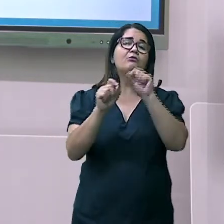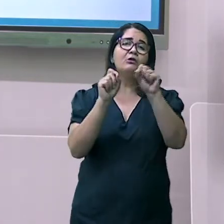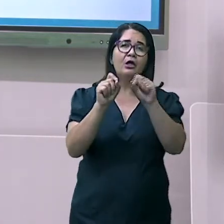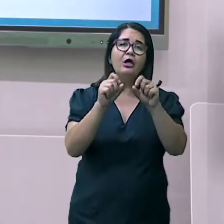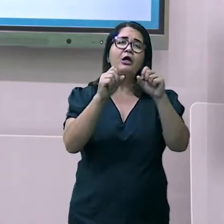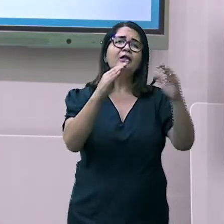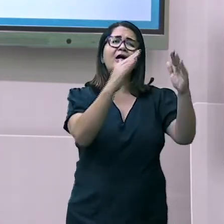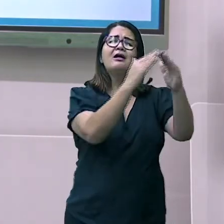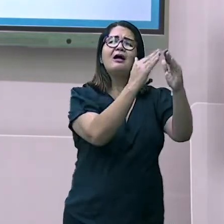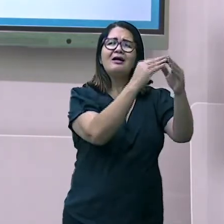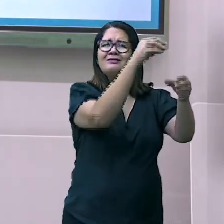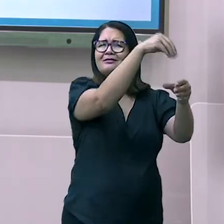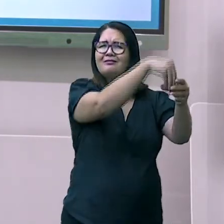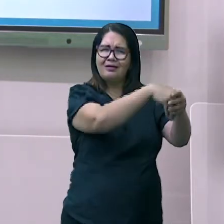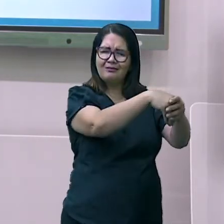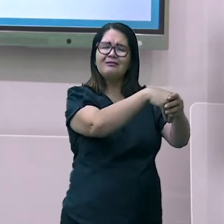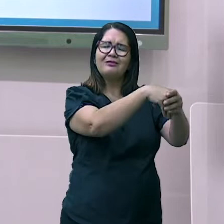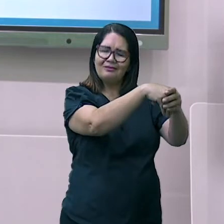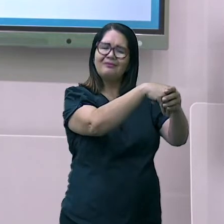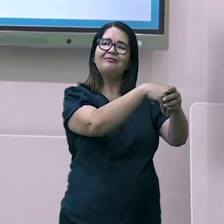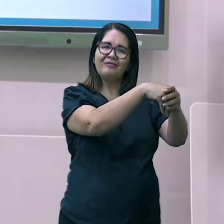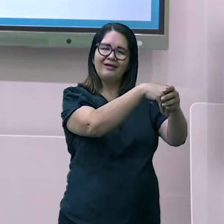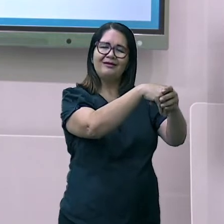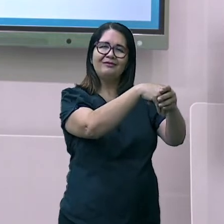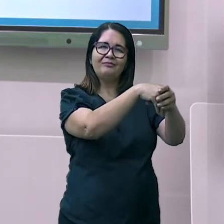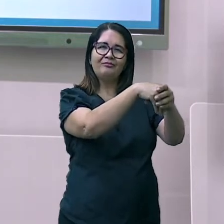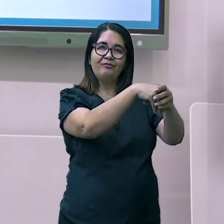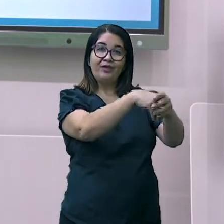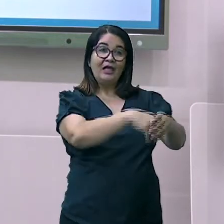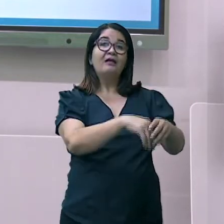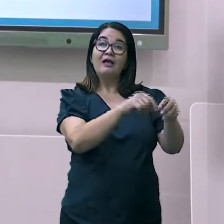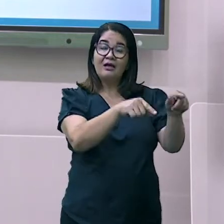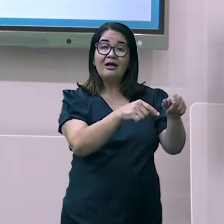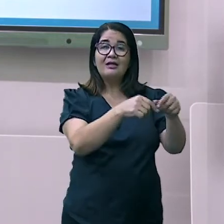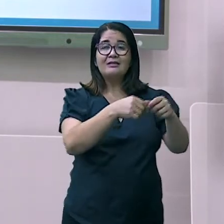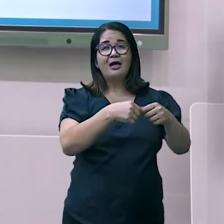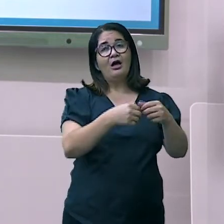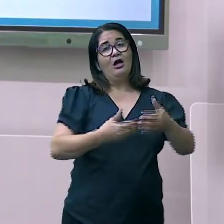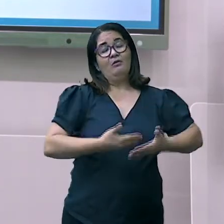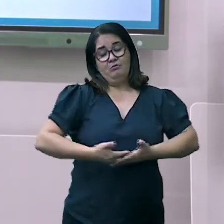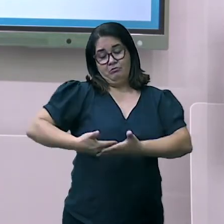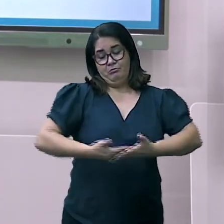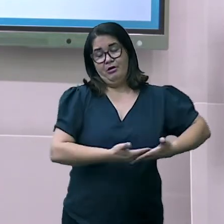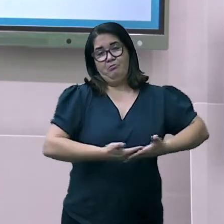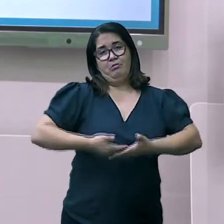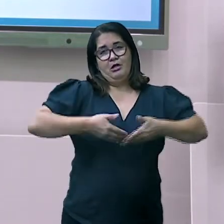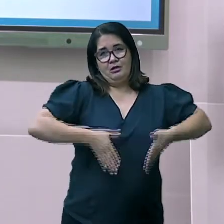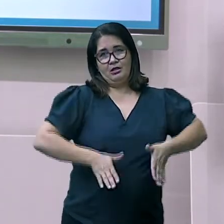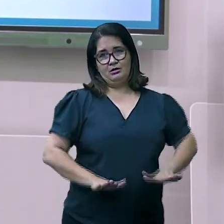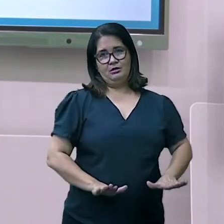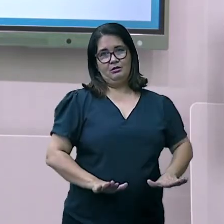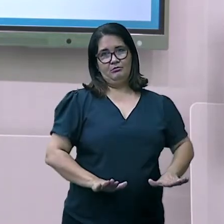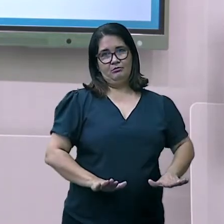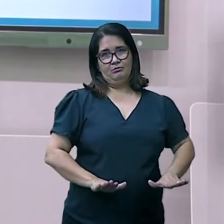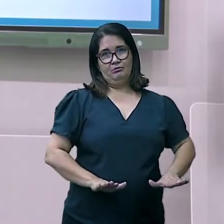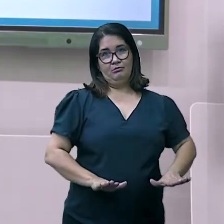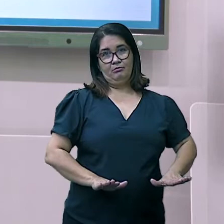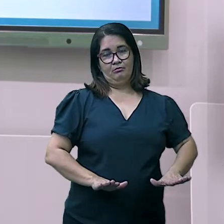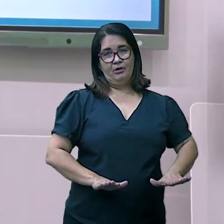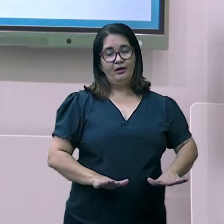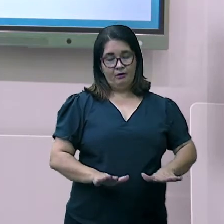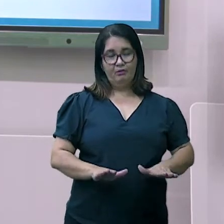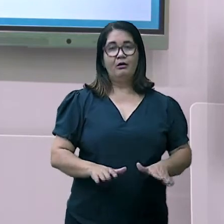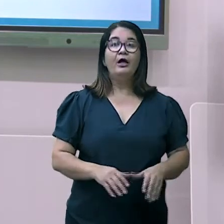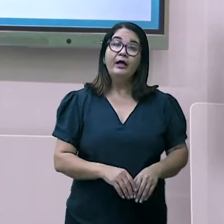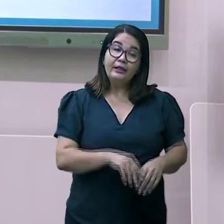possível, ainda podemos encontrar algumas parteiras. Mas geralmente, por mais que esses partos sejam